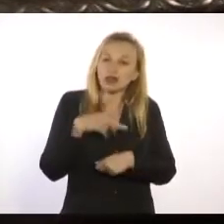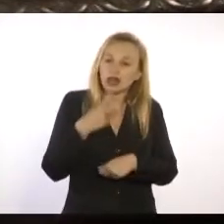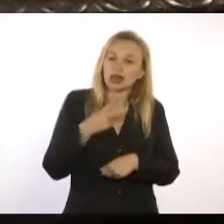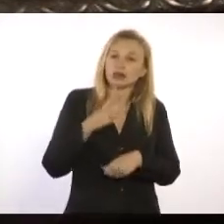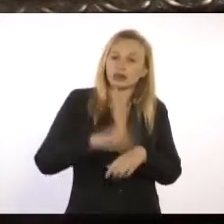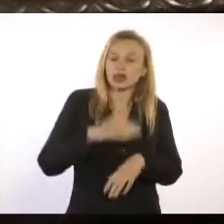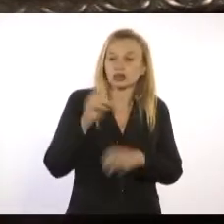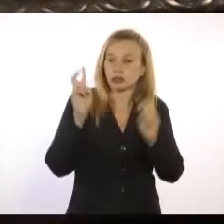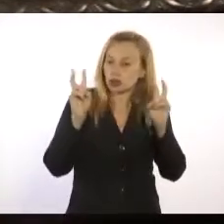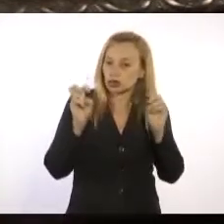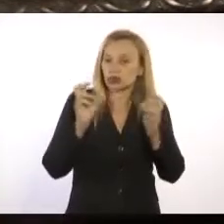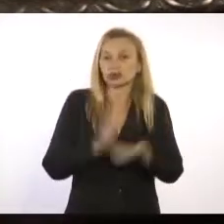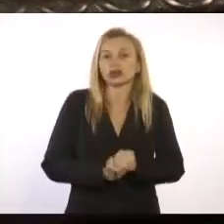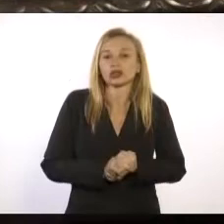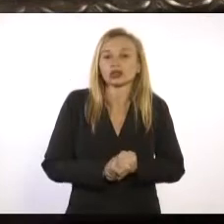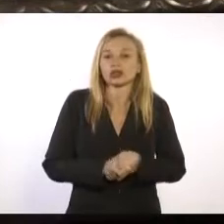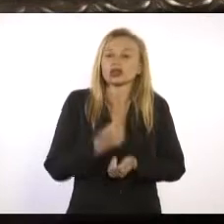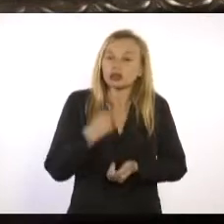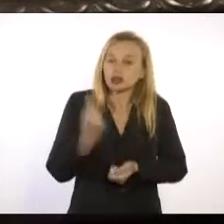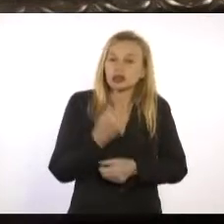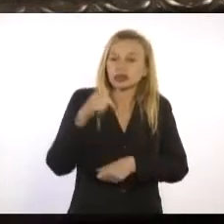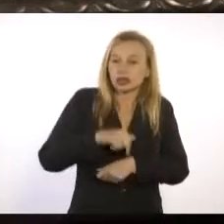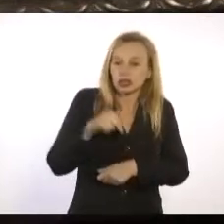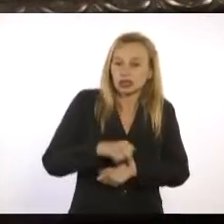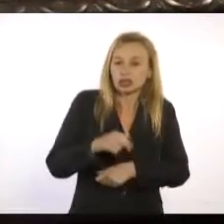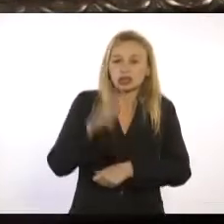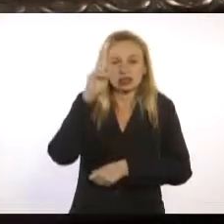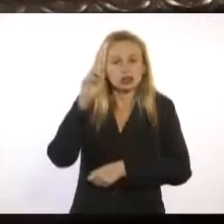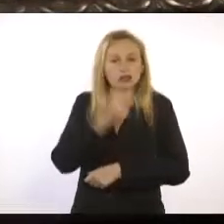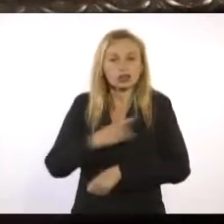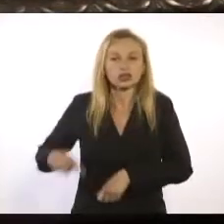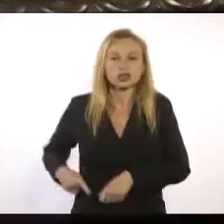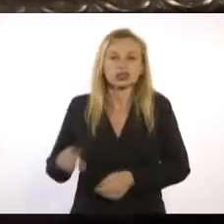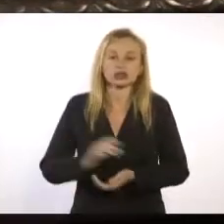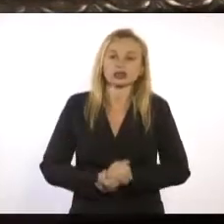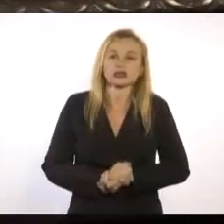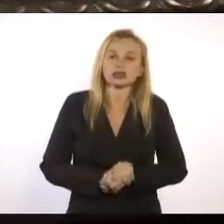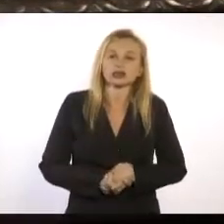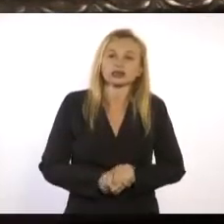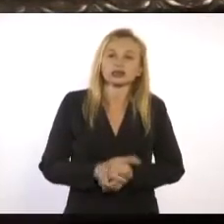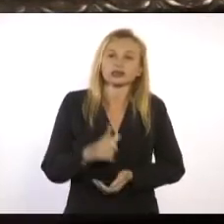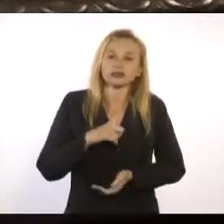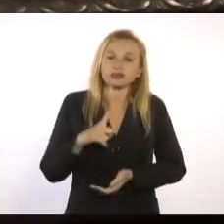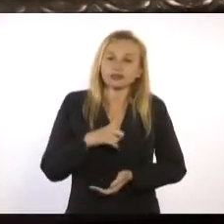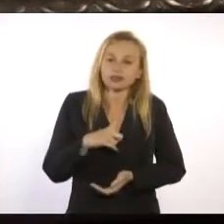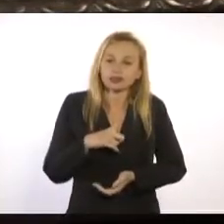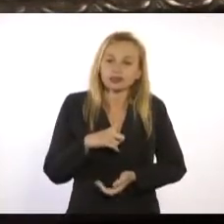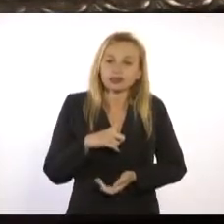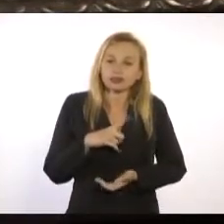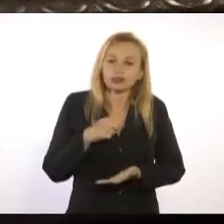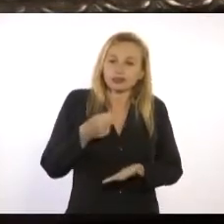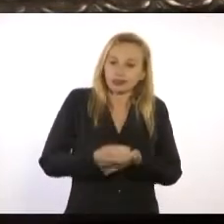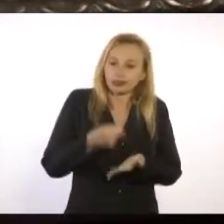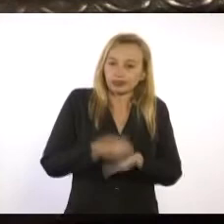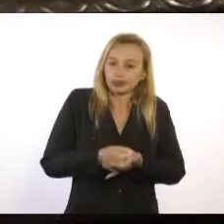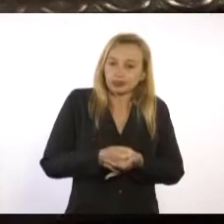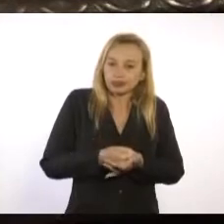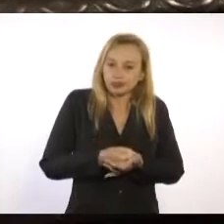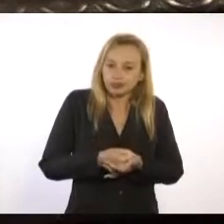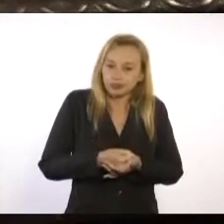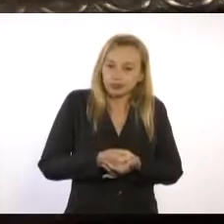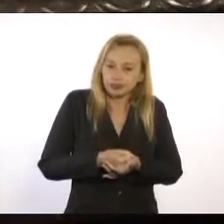sobre isso. Nós aqui, senhor presidente, temos a obrigação